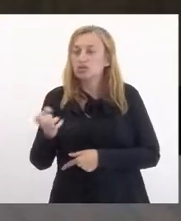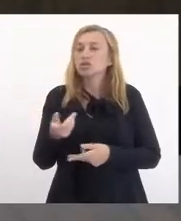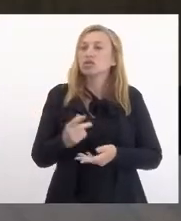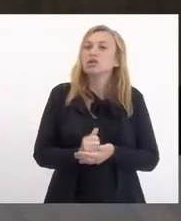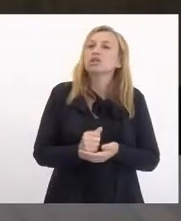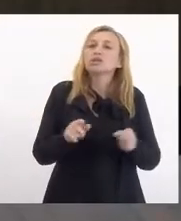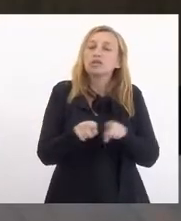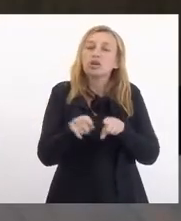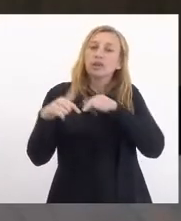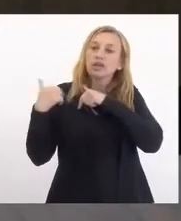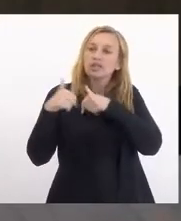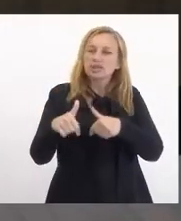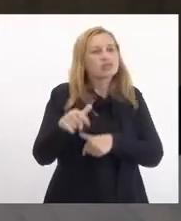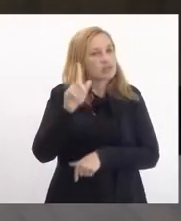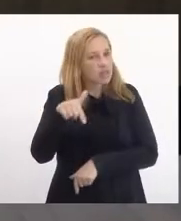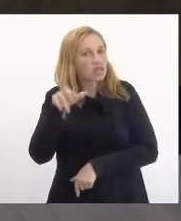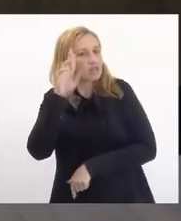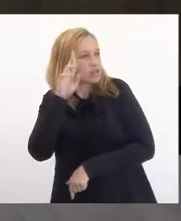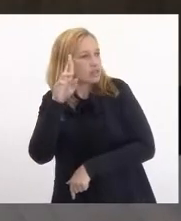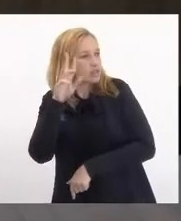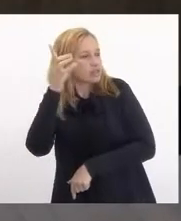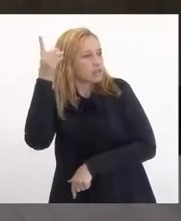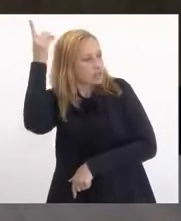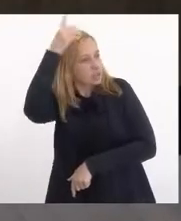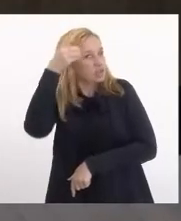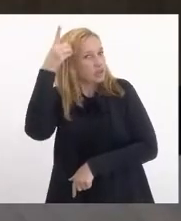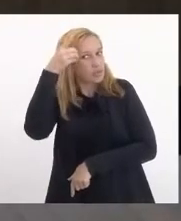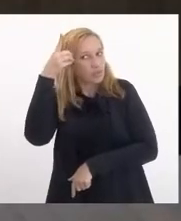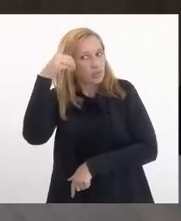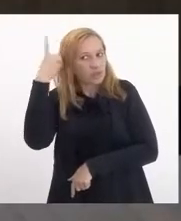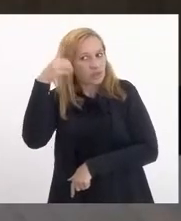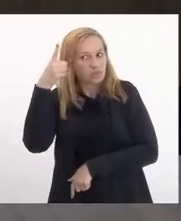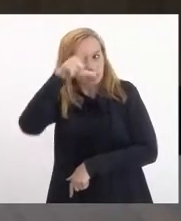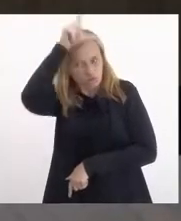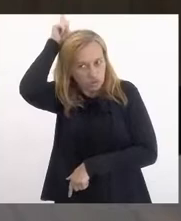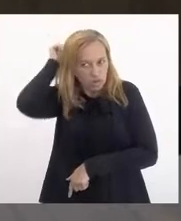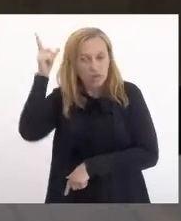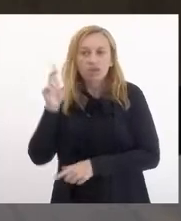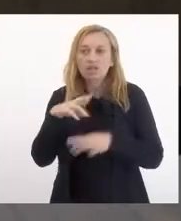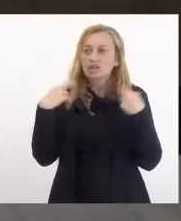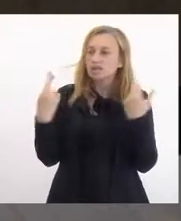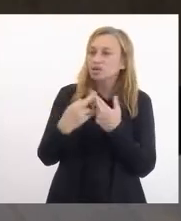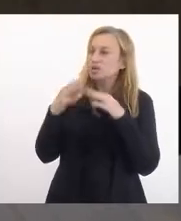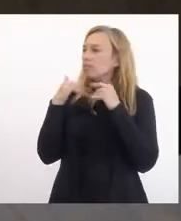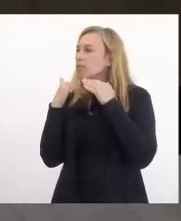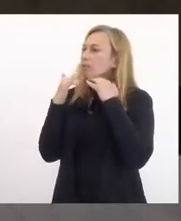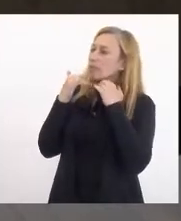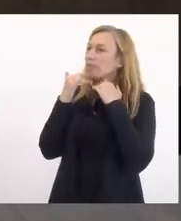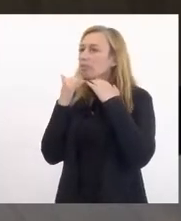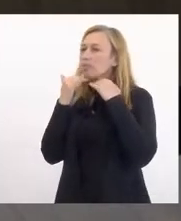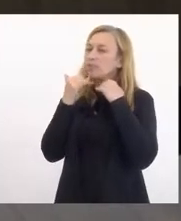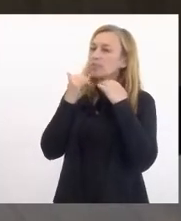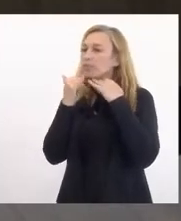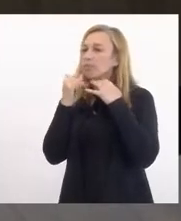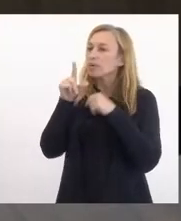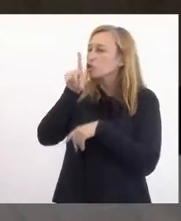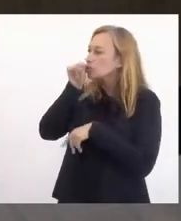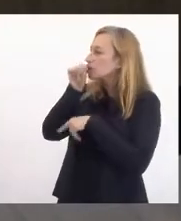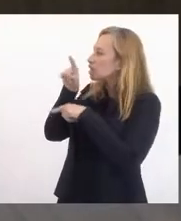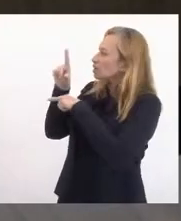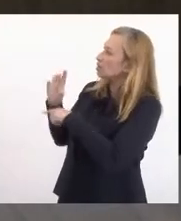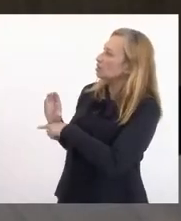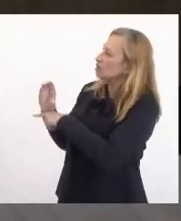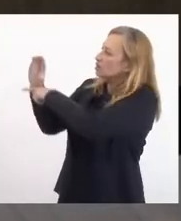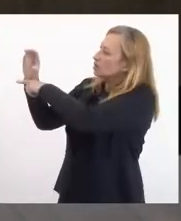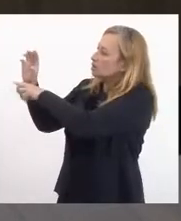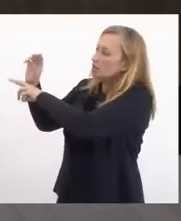uma questão tradicional, né, Luiz Paulo? Dia de sábado os passarinheiros se reúnem para bater papo e colocam os seus pássaros ali. Então é uma questão que já